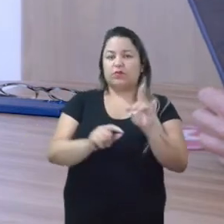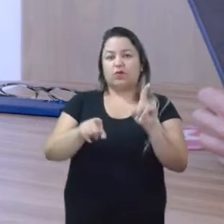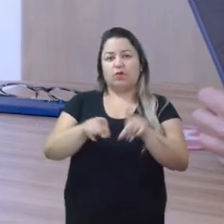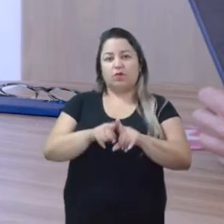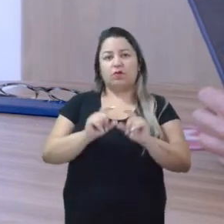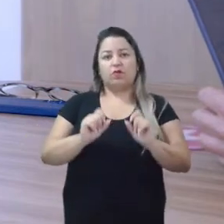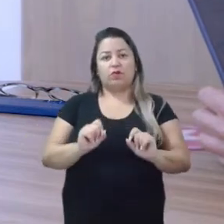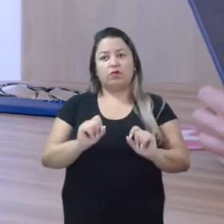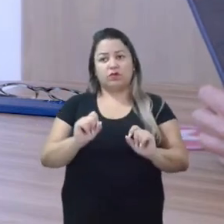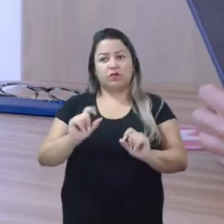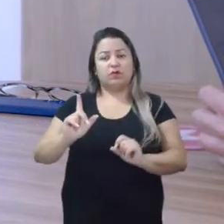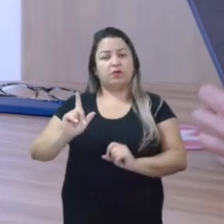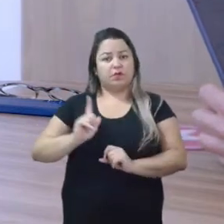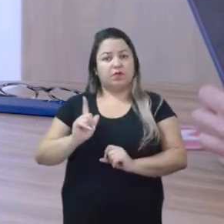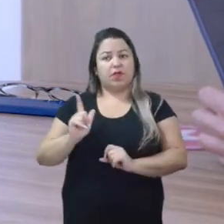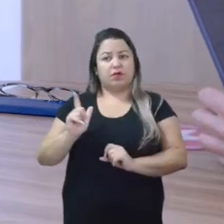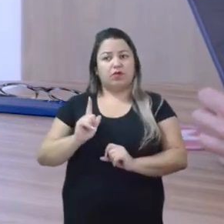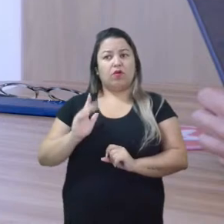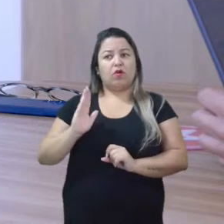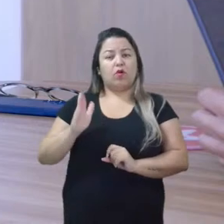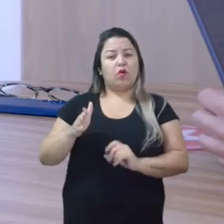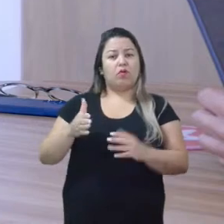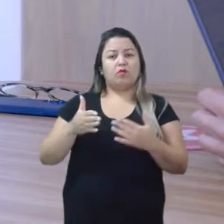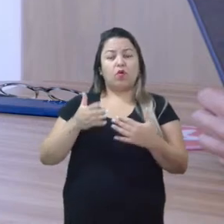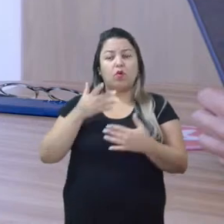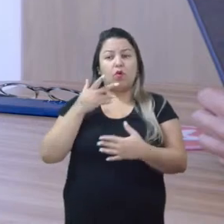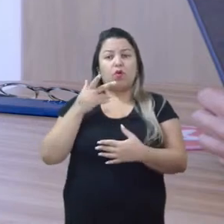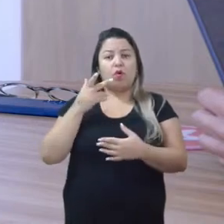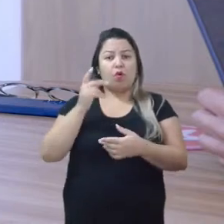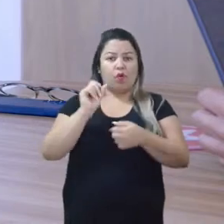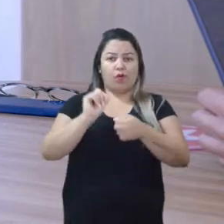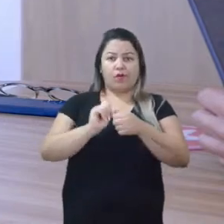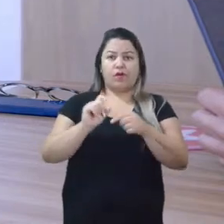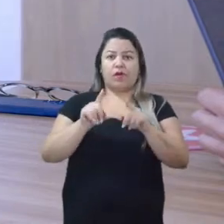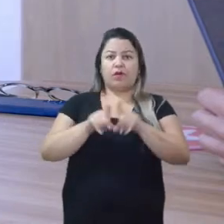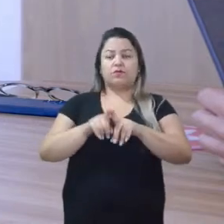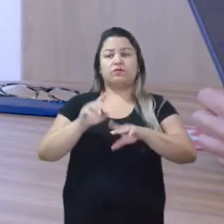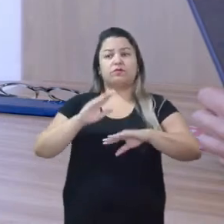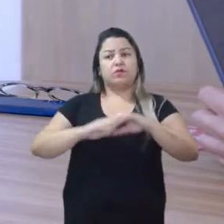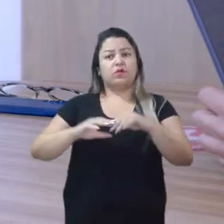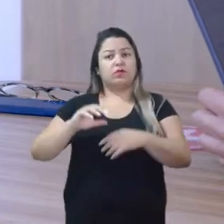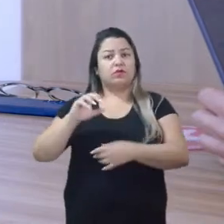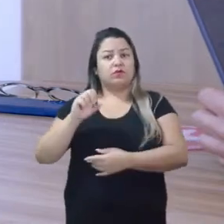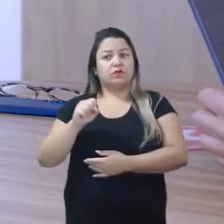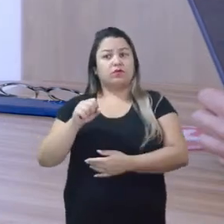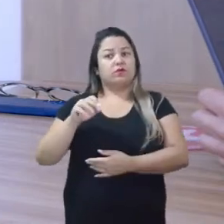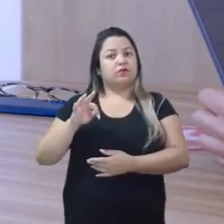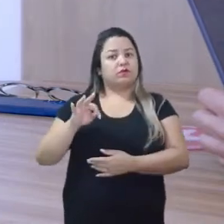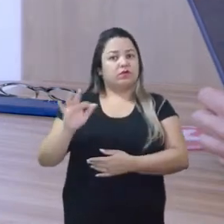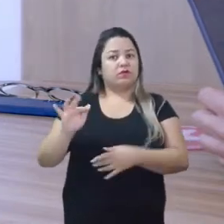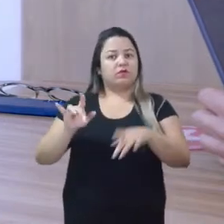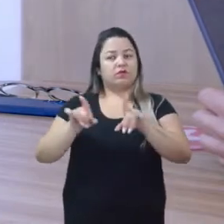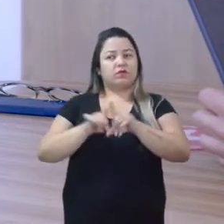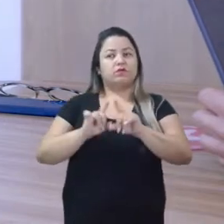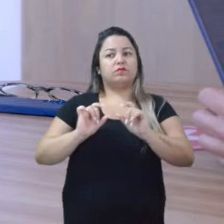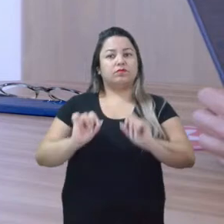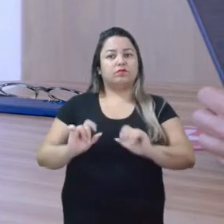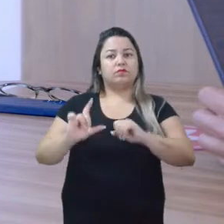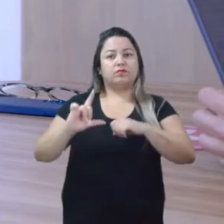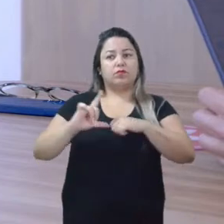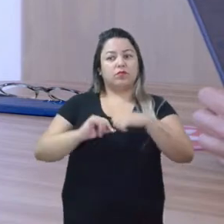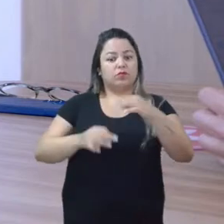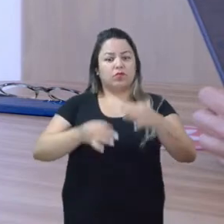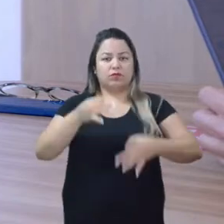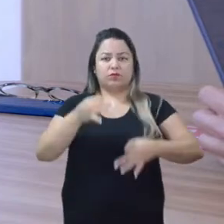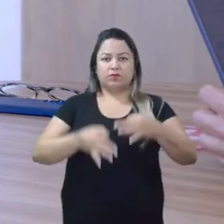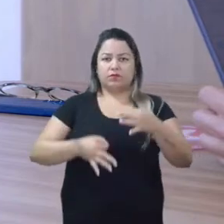a isso. Eu acho que qualquer crítica que se faça a uma atuação do Supremo para se acusar, eventualmente, de ativismo judicial ou de